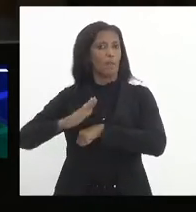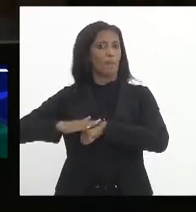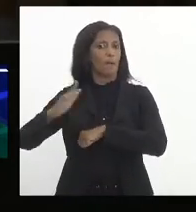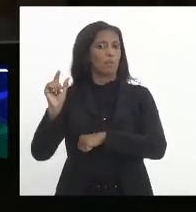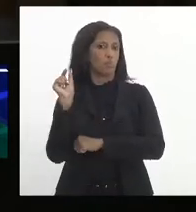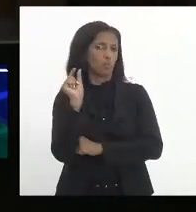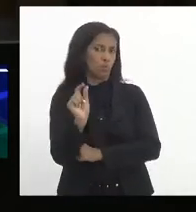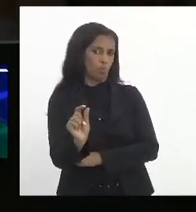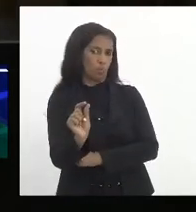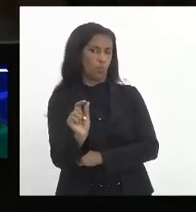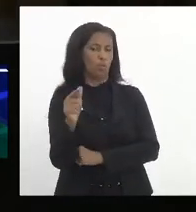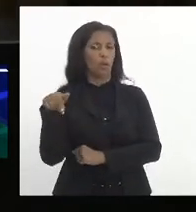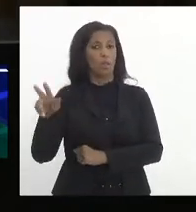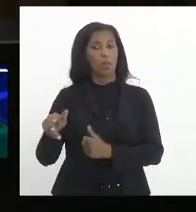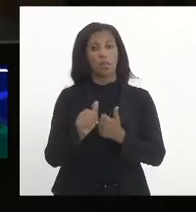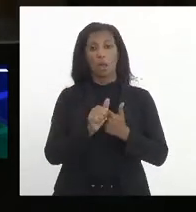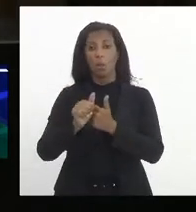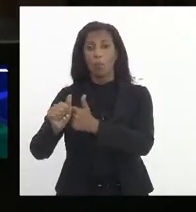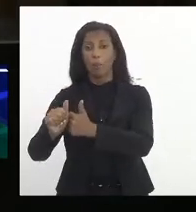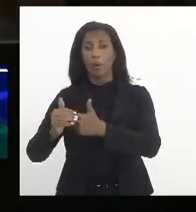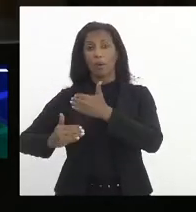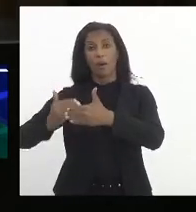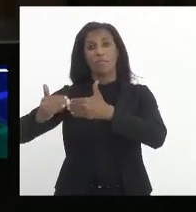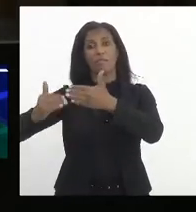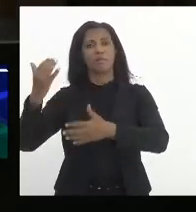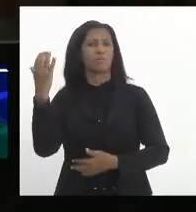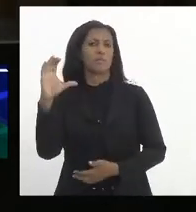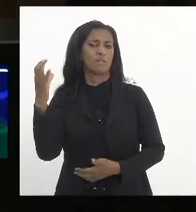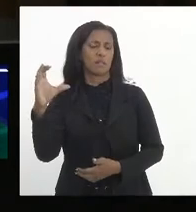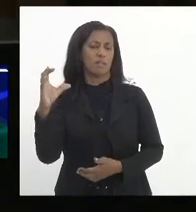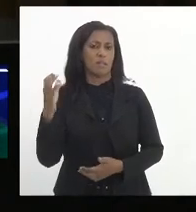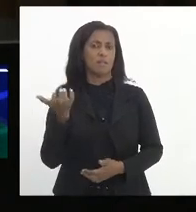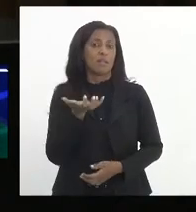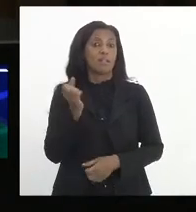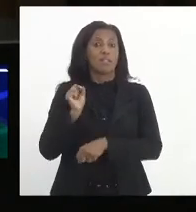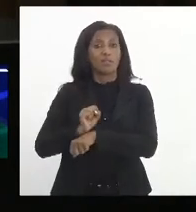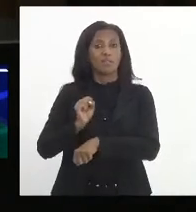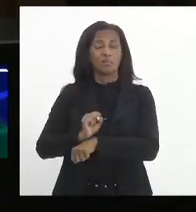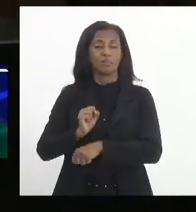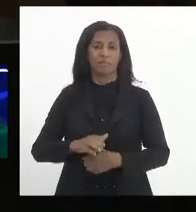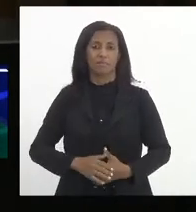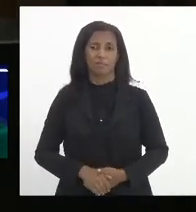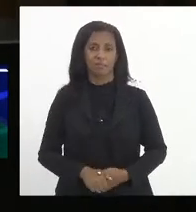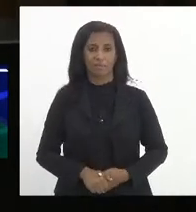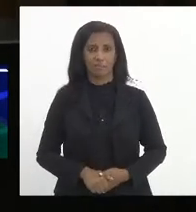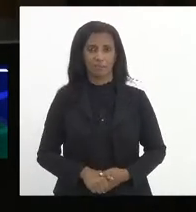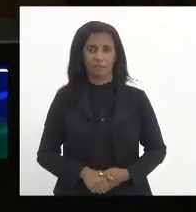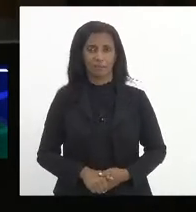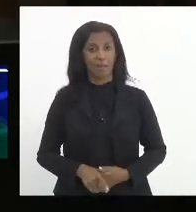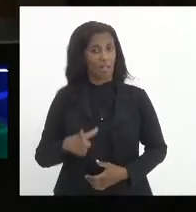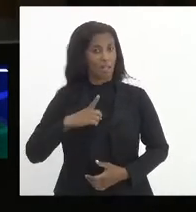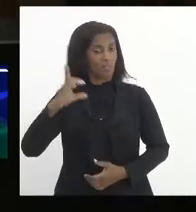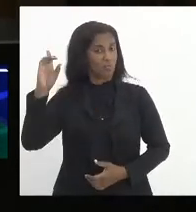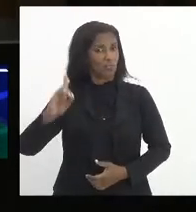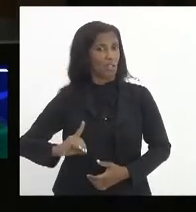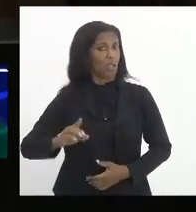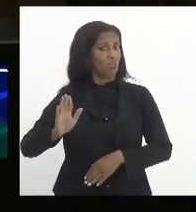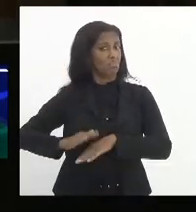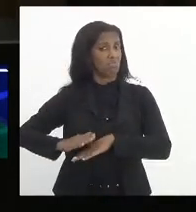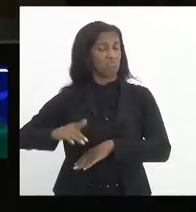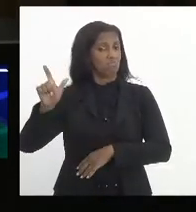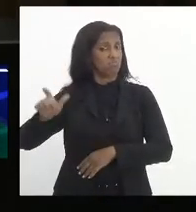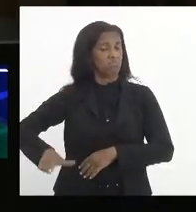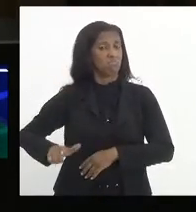pouco ele está acompanhando o avanço da ciência ele quer esperar o rps Gueto